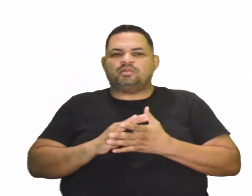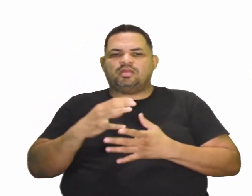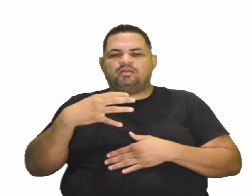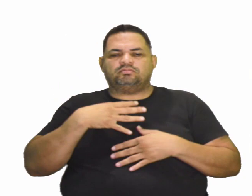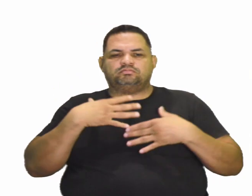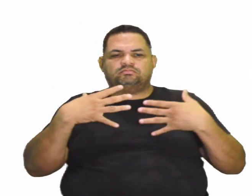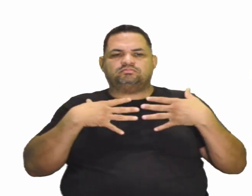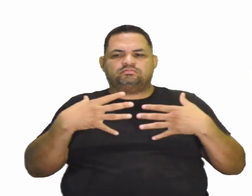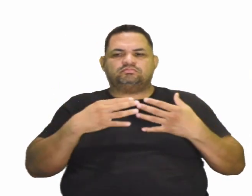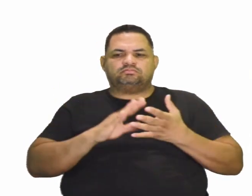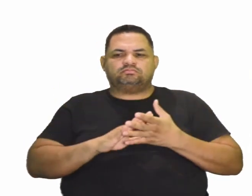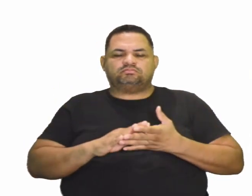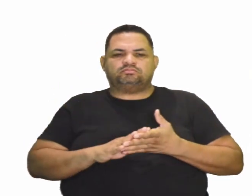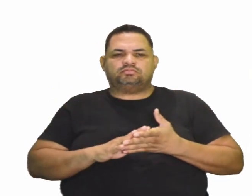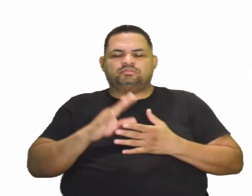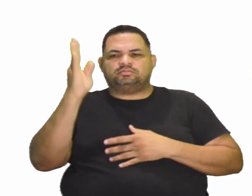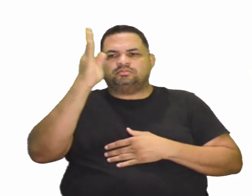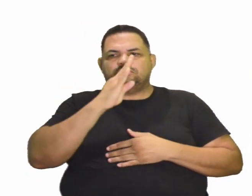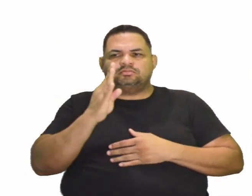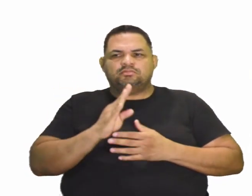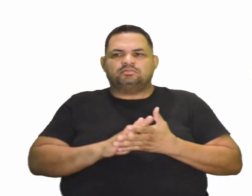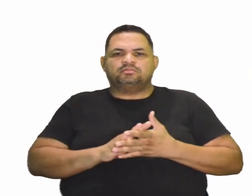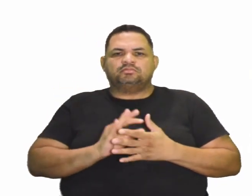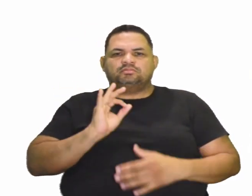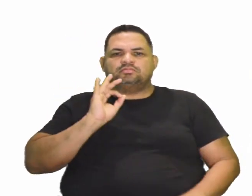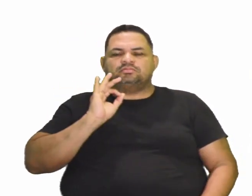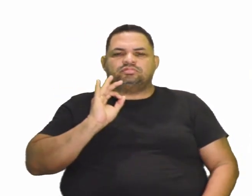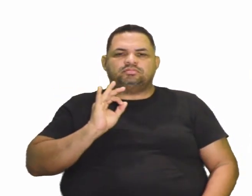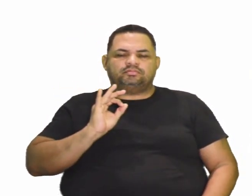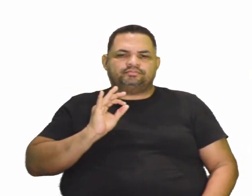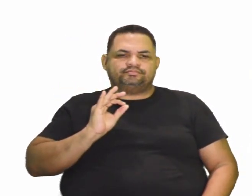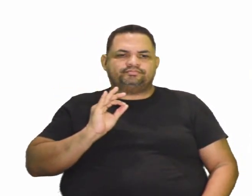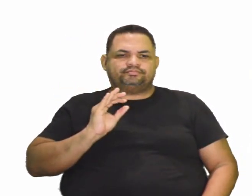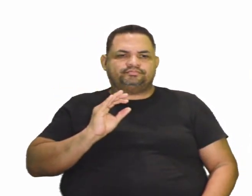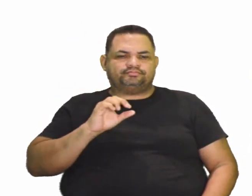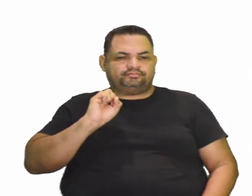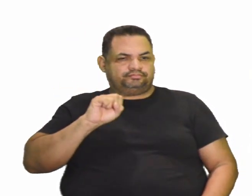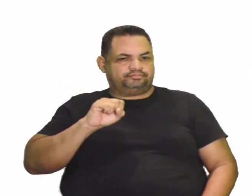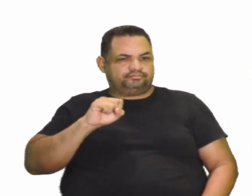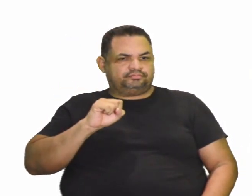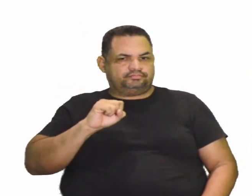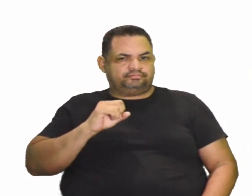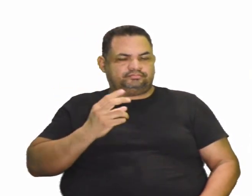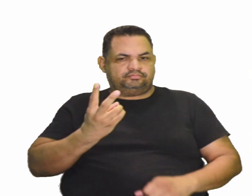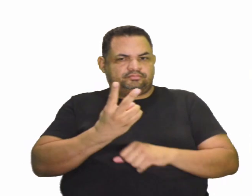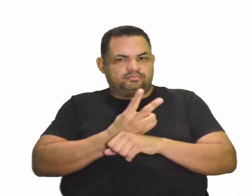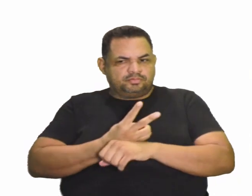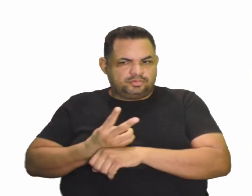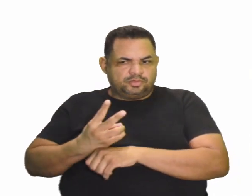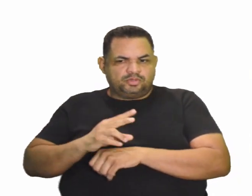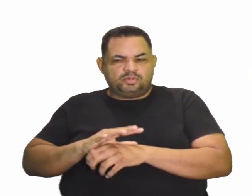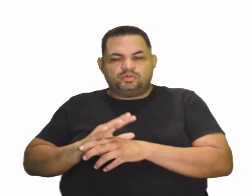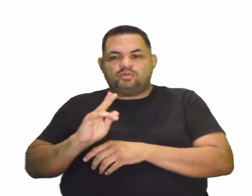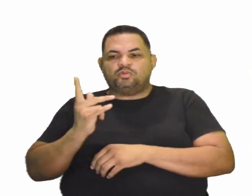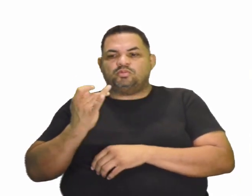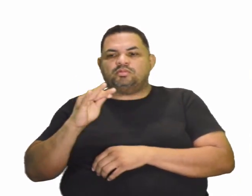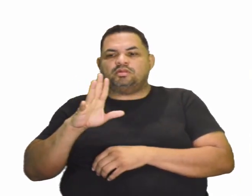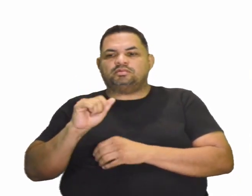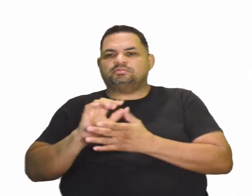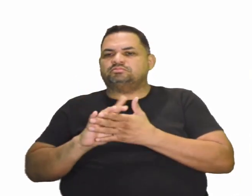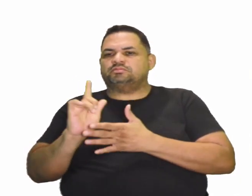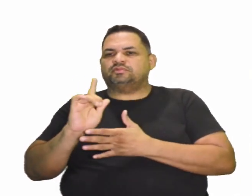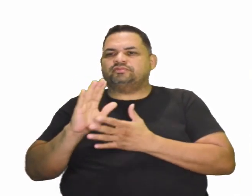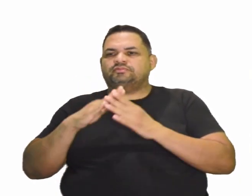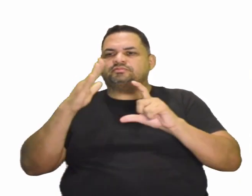parabéns para quem respondeu verdadeiro. Sim, ele busca humanizar. Então, não foi com base numa mitologia, né?